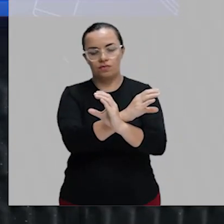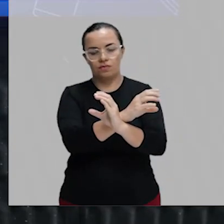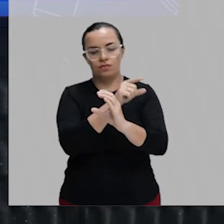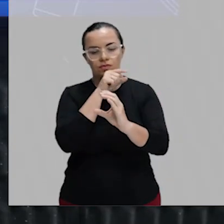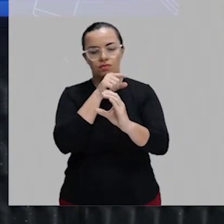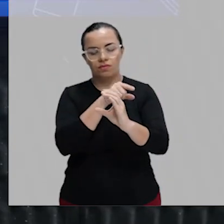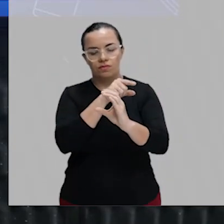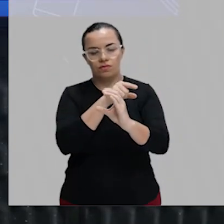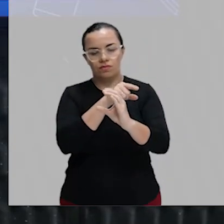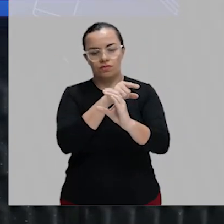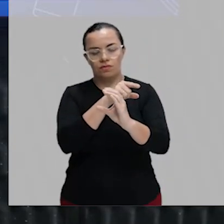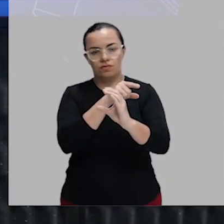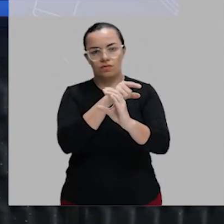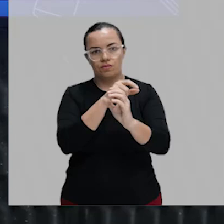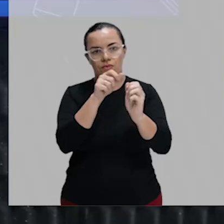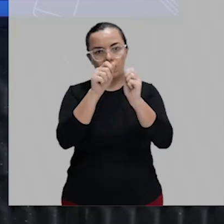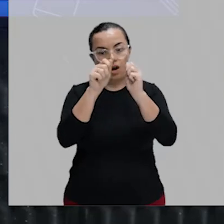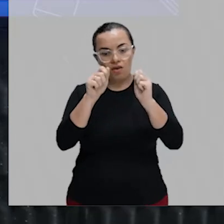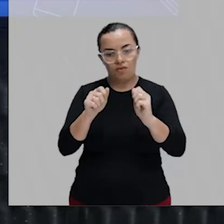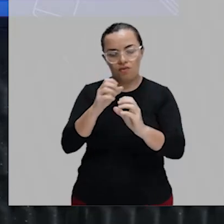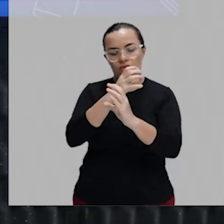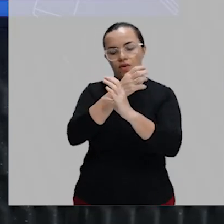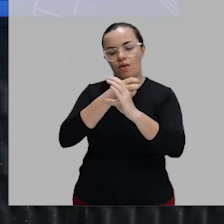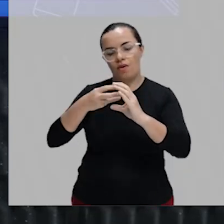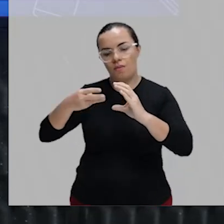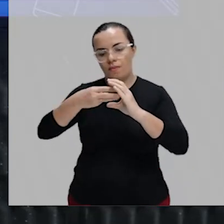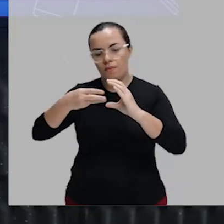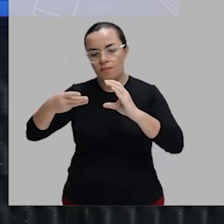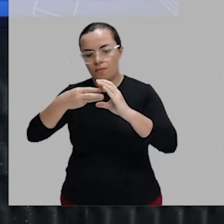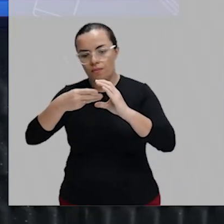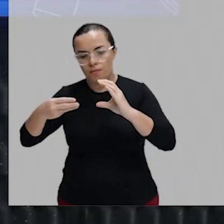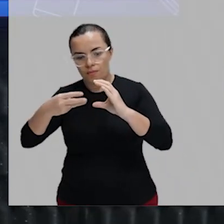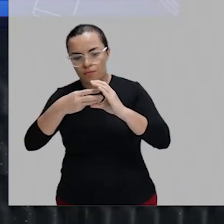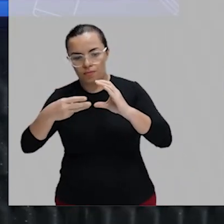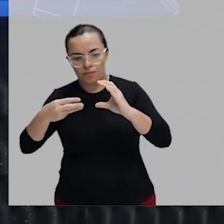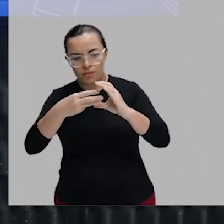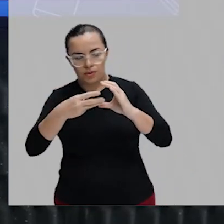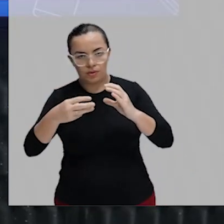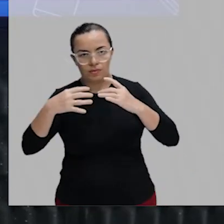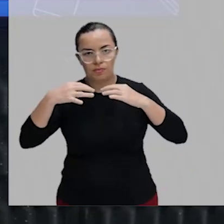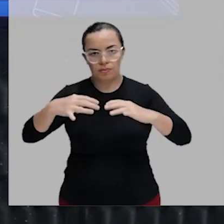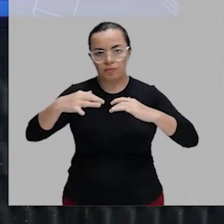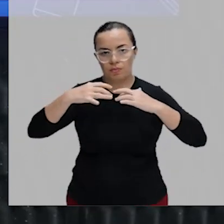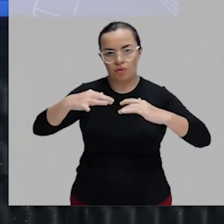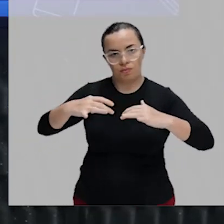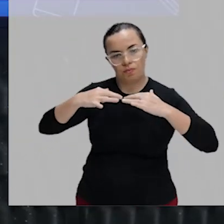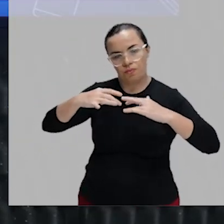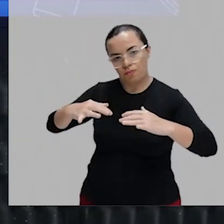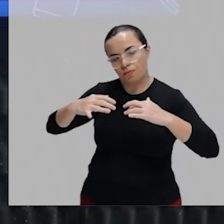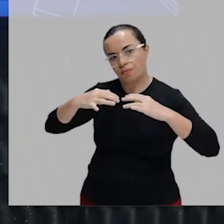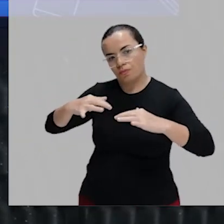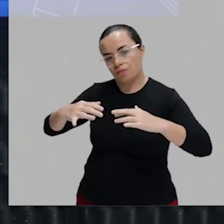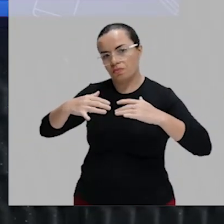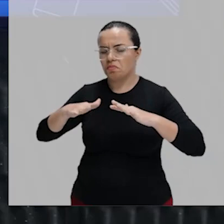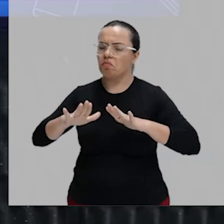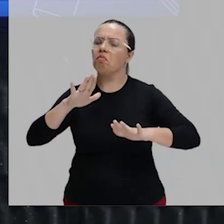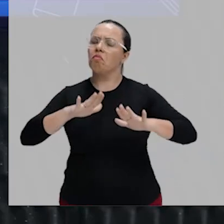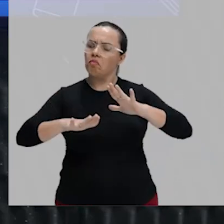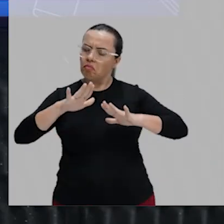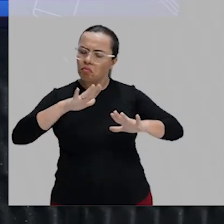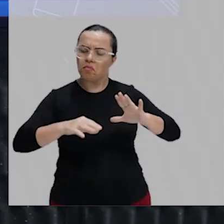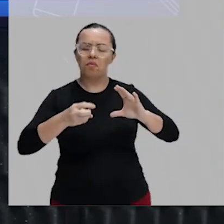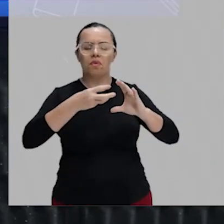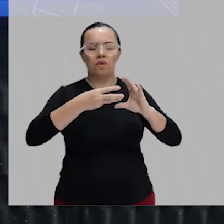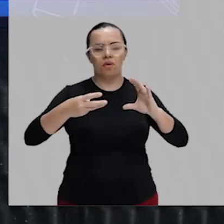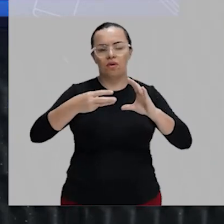vai definir a forma para a célula e permite que ela realize movimentos. Então, dependendo do tipo de célula,